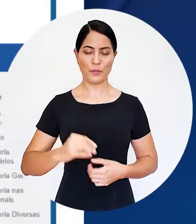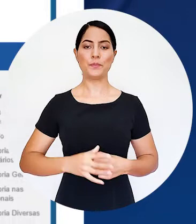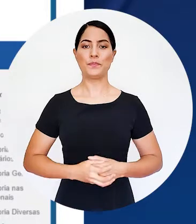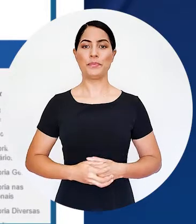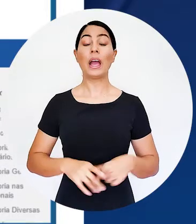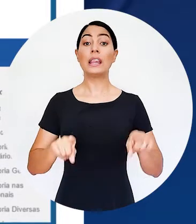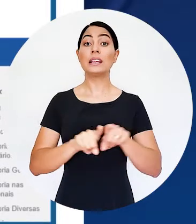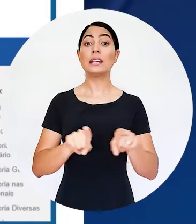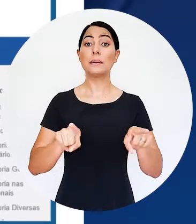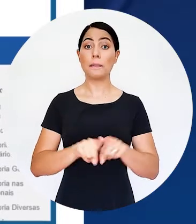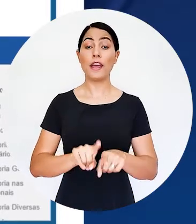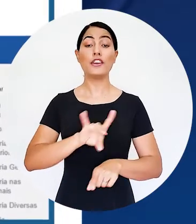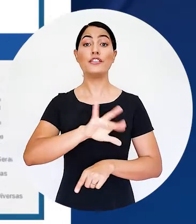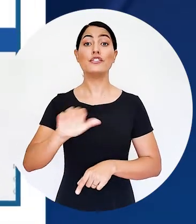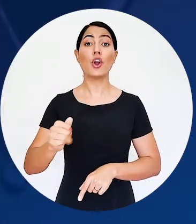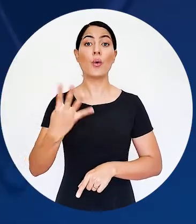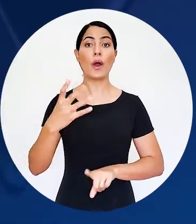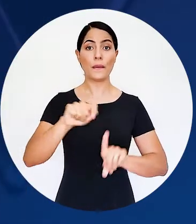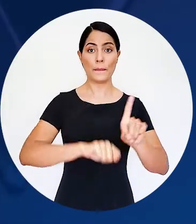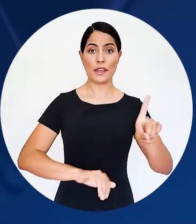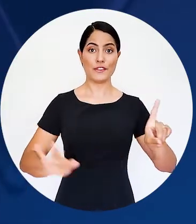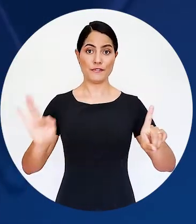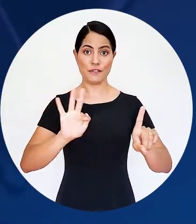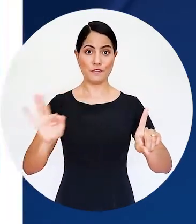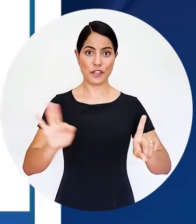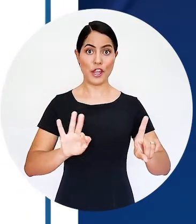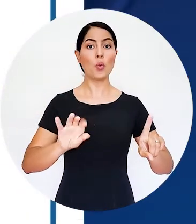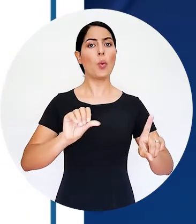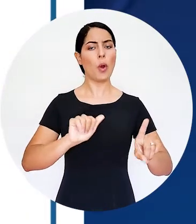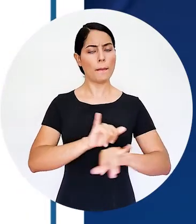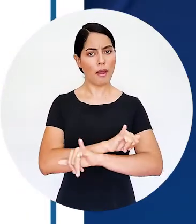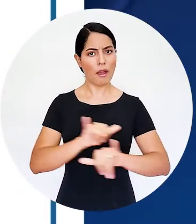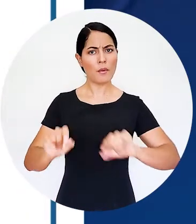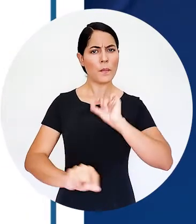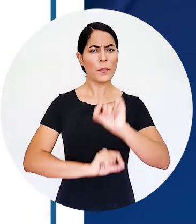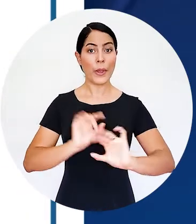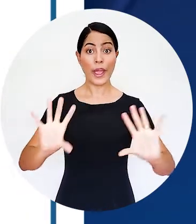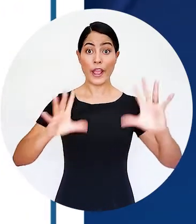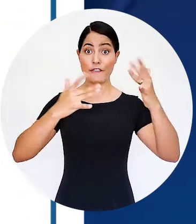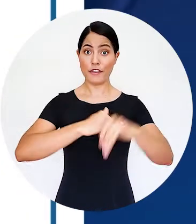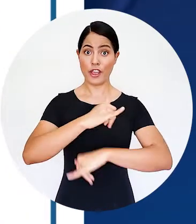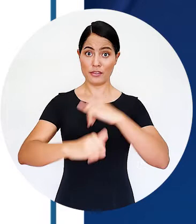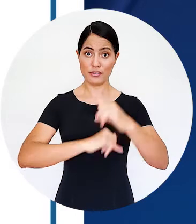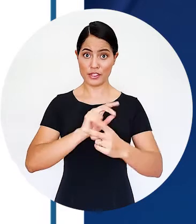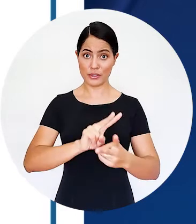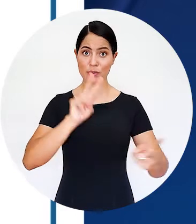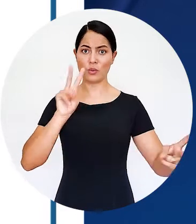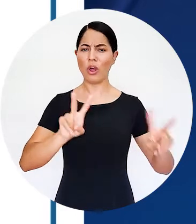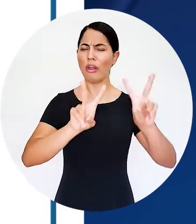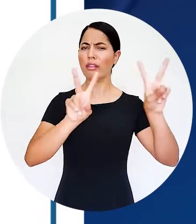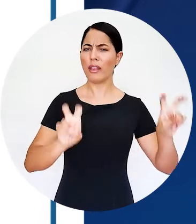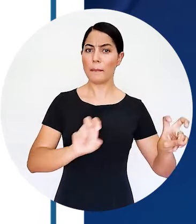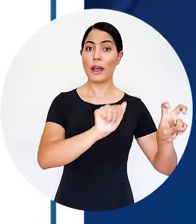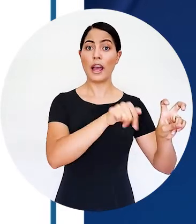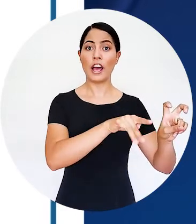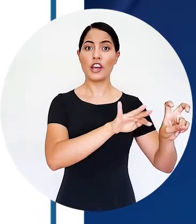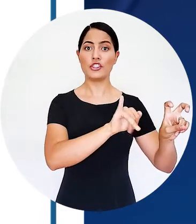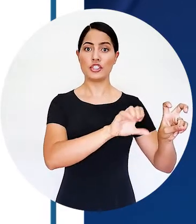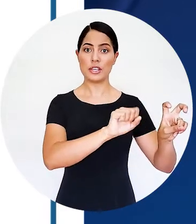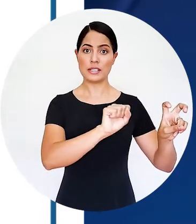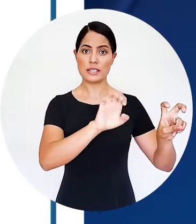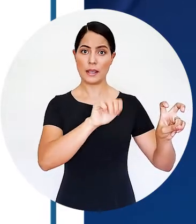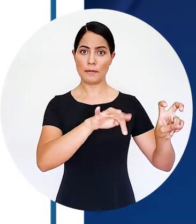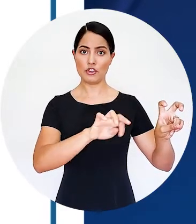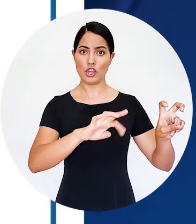Federal Francisco Caputo já no dia quatro de Fevereiro ao abennacional vai promover o evento as